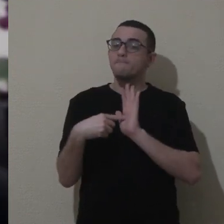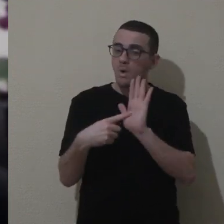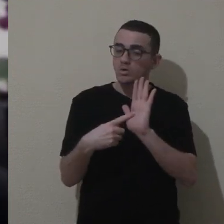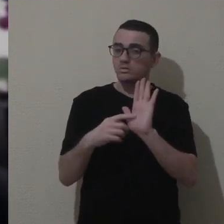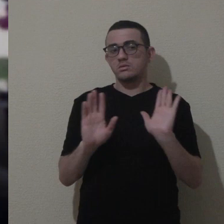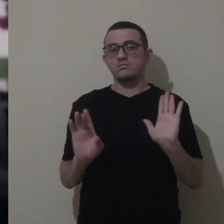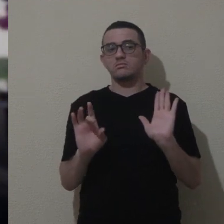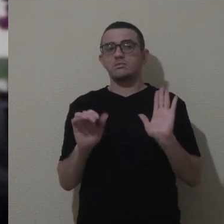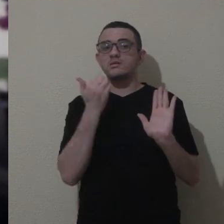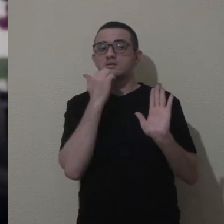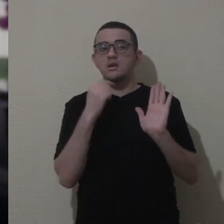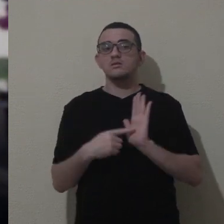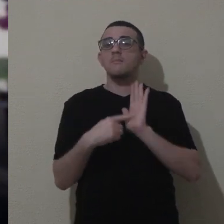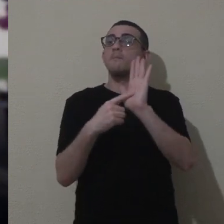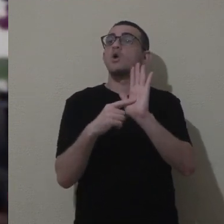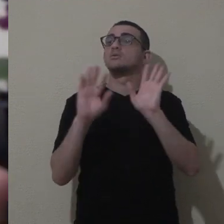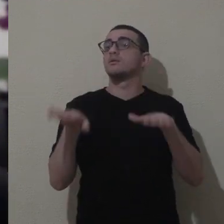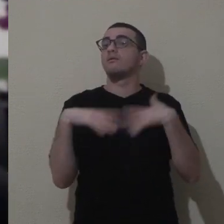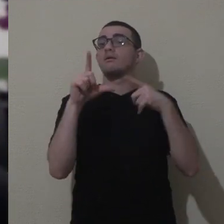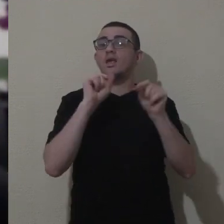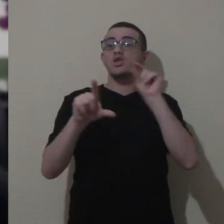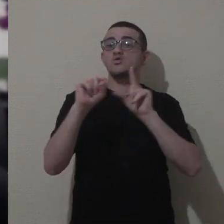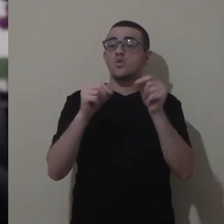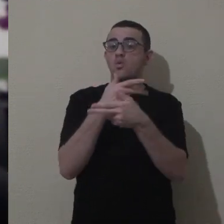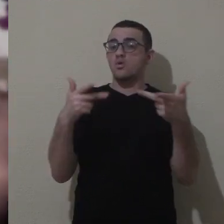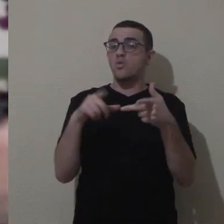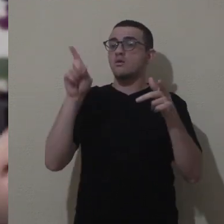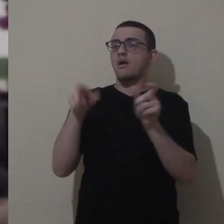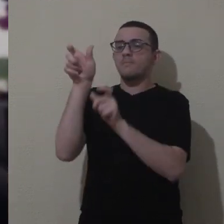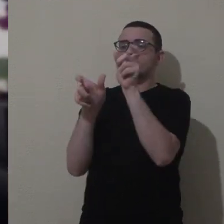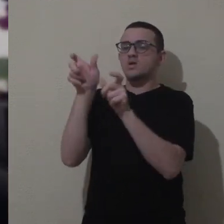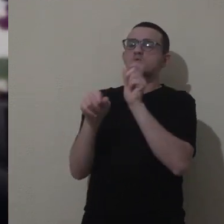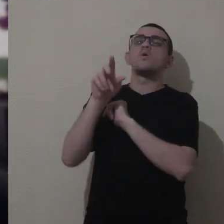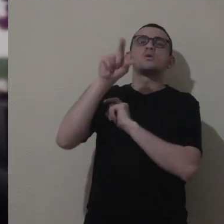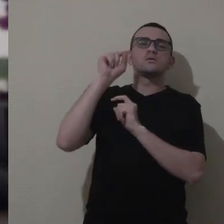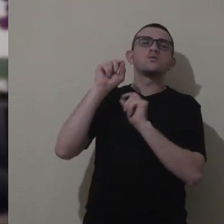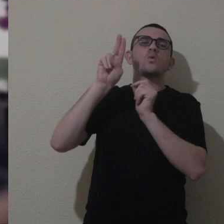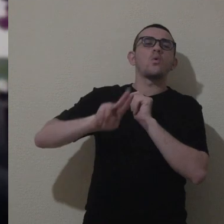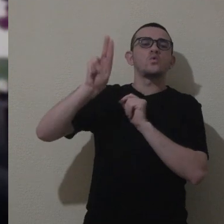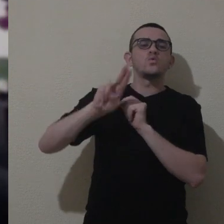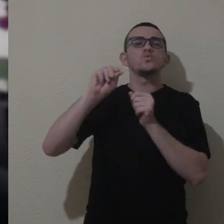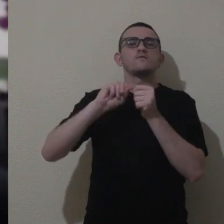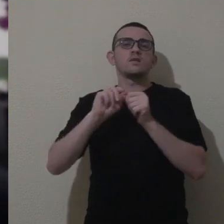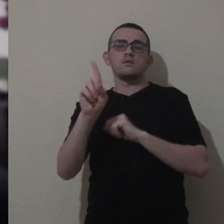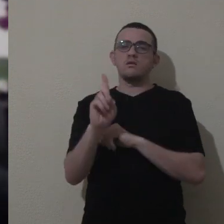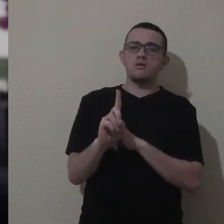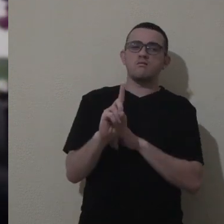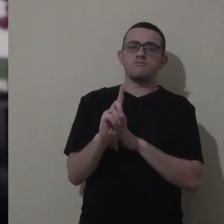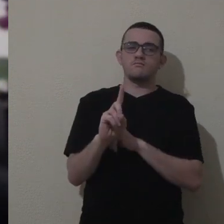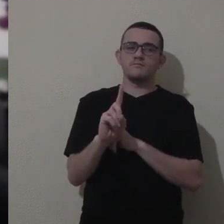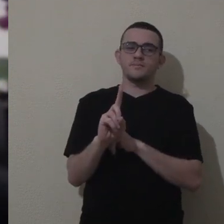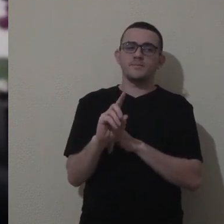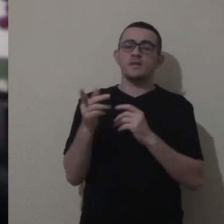os fatos, né? Quem que toma a decisão são as pessoas que vão fazer o uso dela ou não, né? Então,